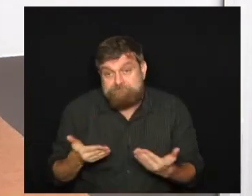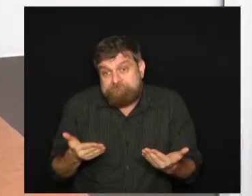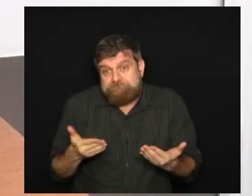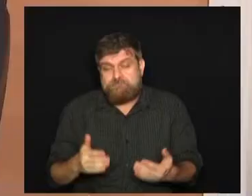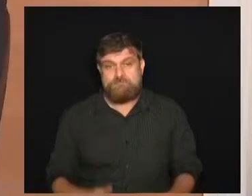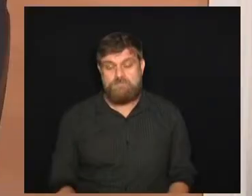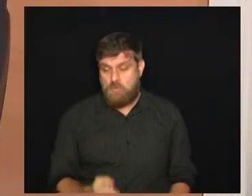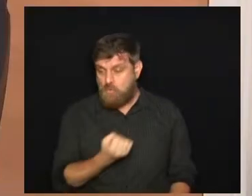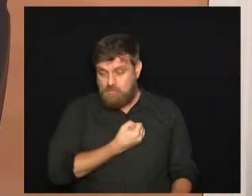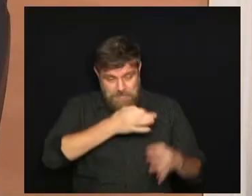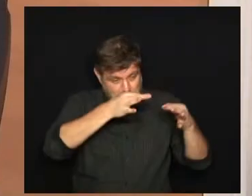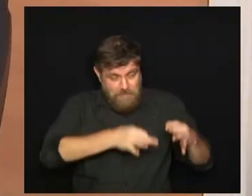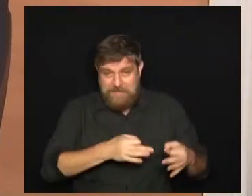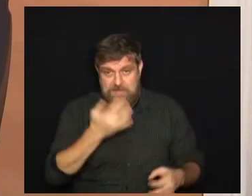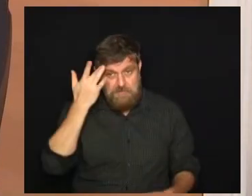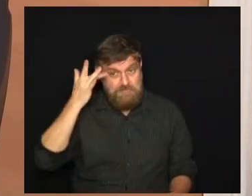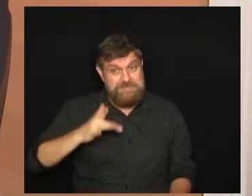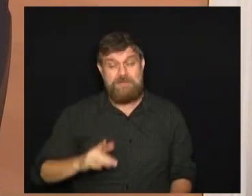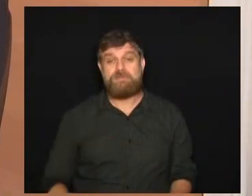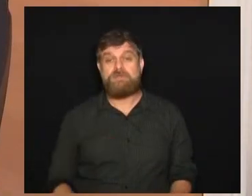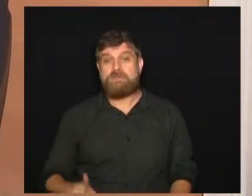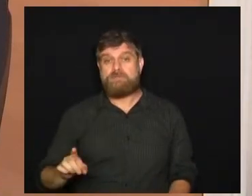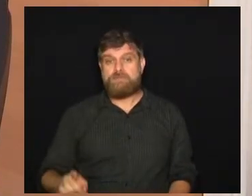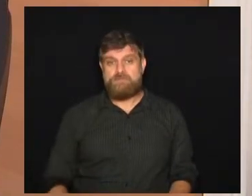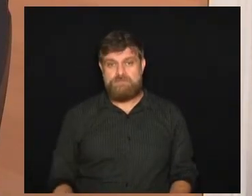até citando essa questão do dia D,